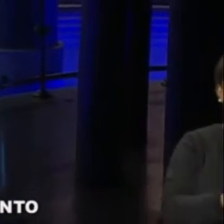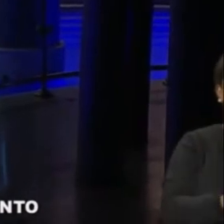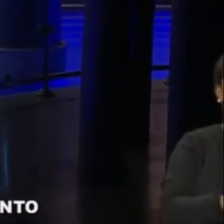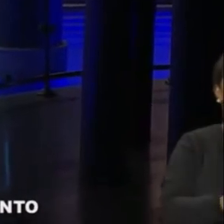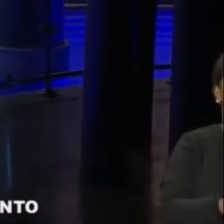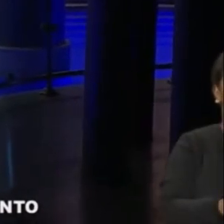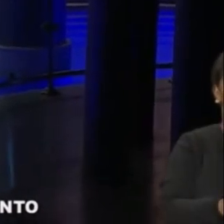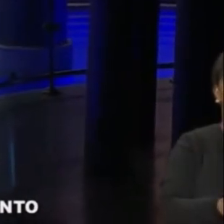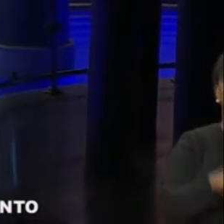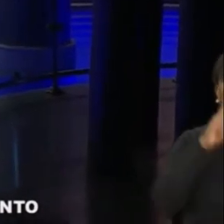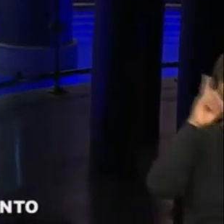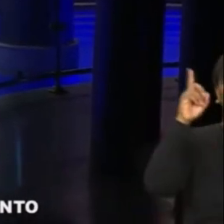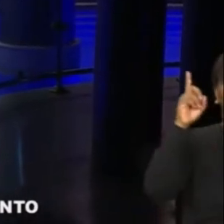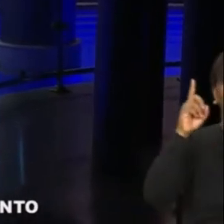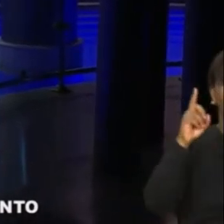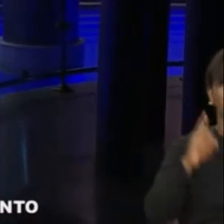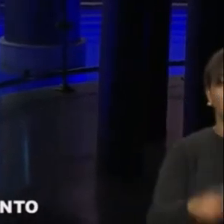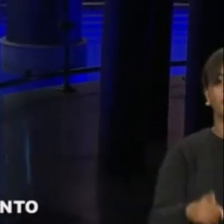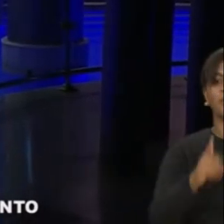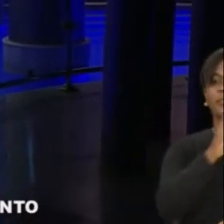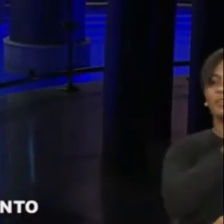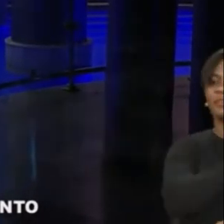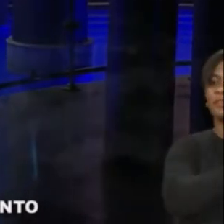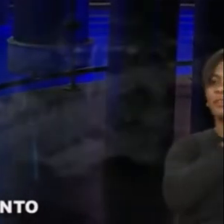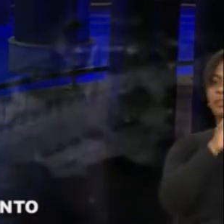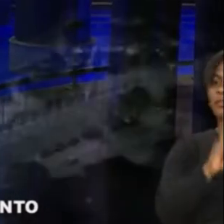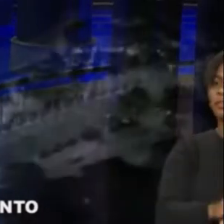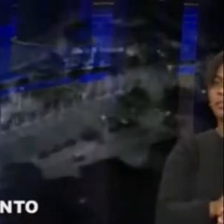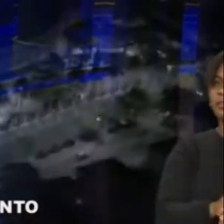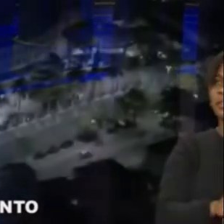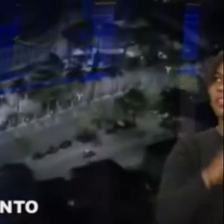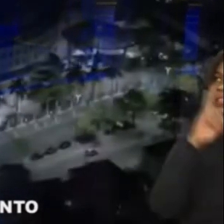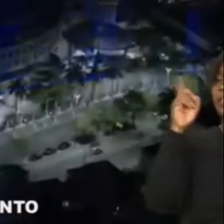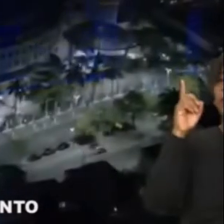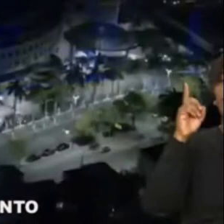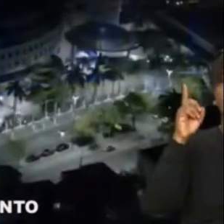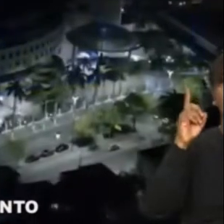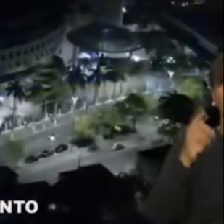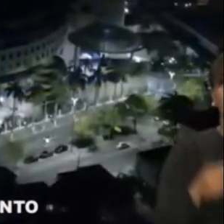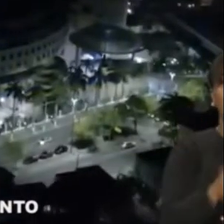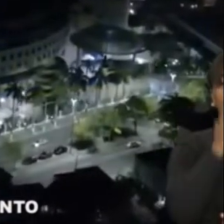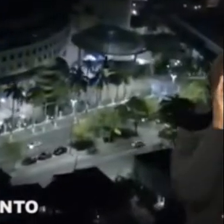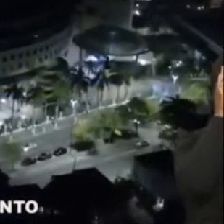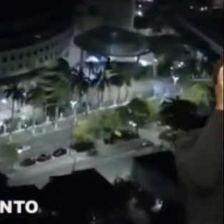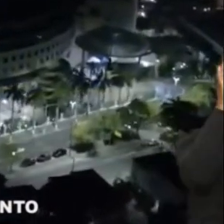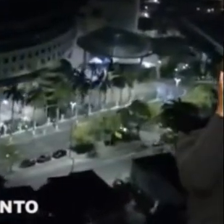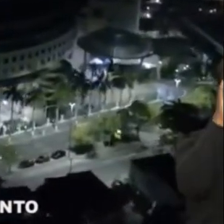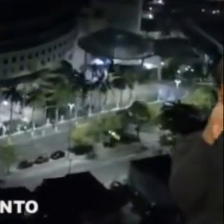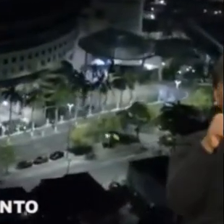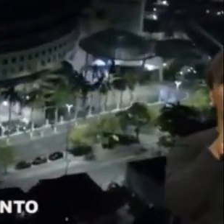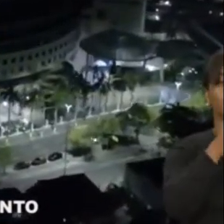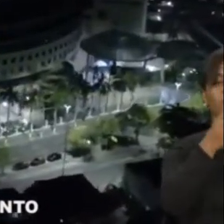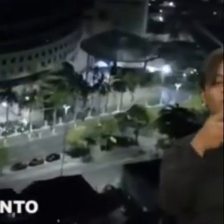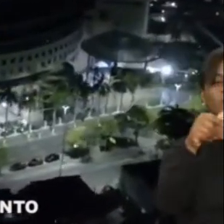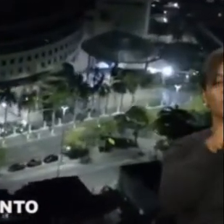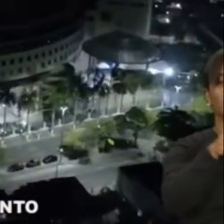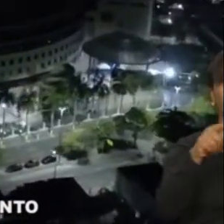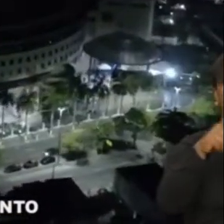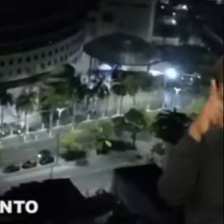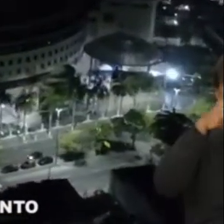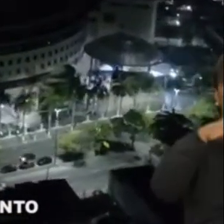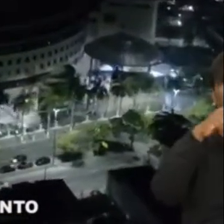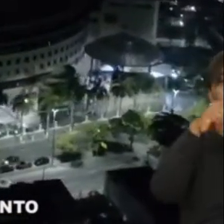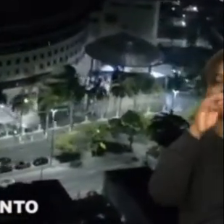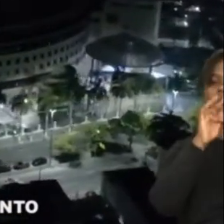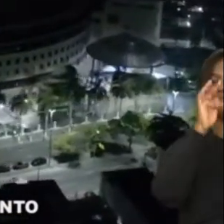o El Shaddai, o El Shalom, o lírio dos vales, a rosa de Saron, a estrela da